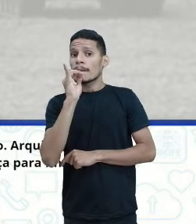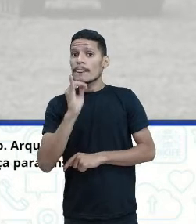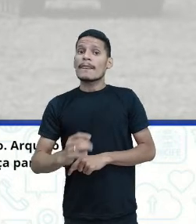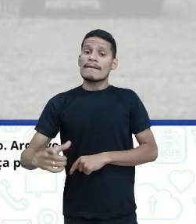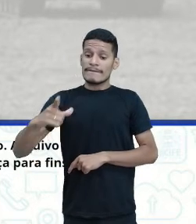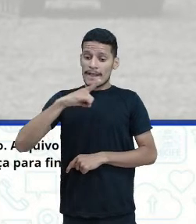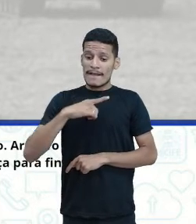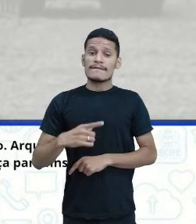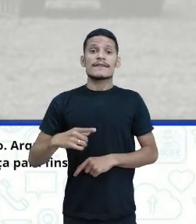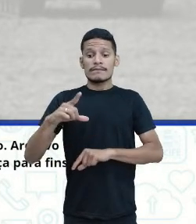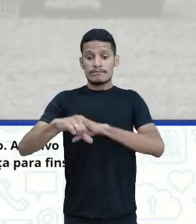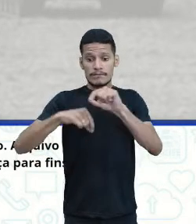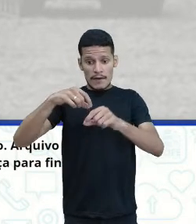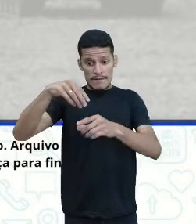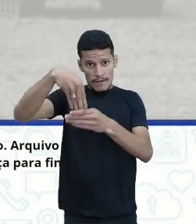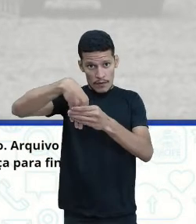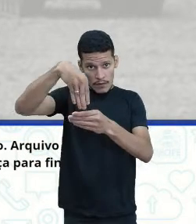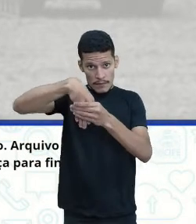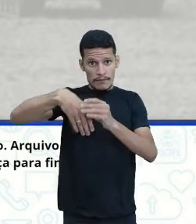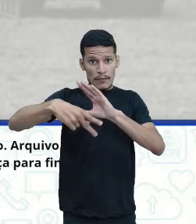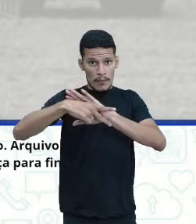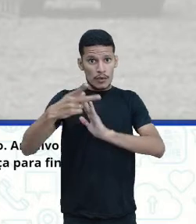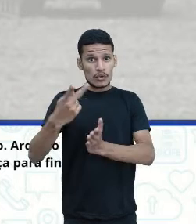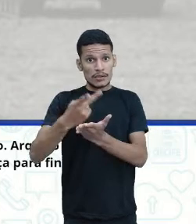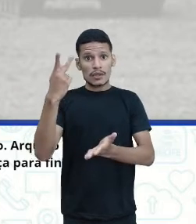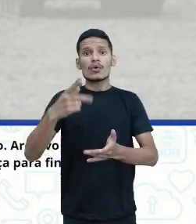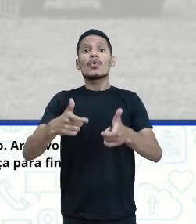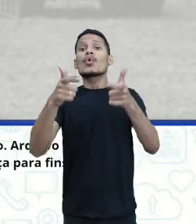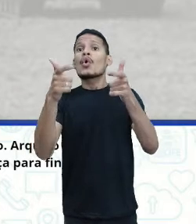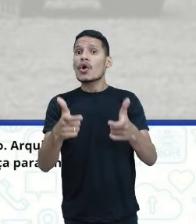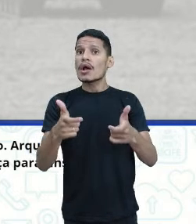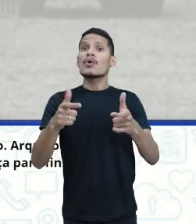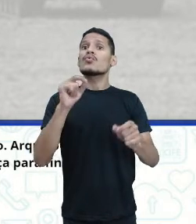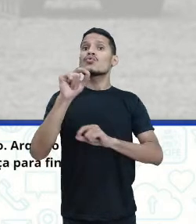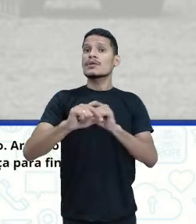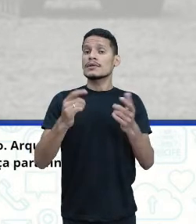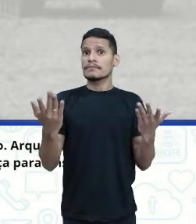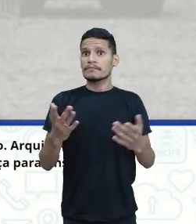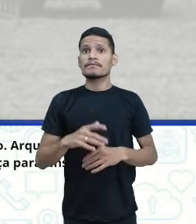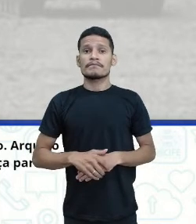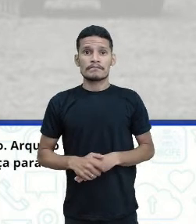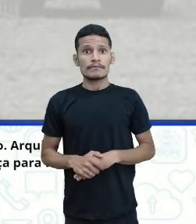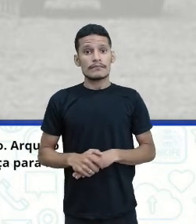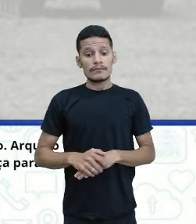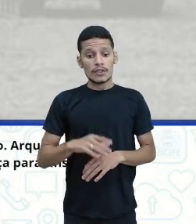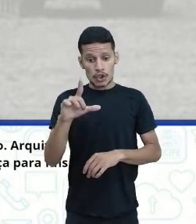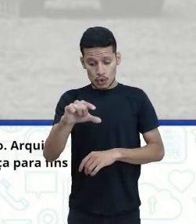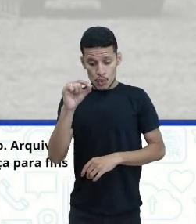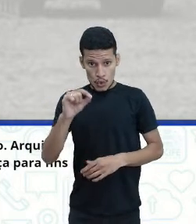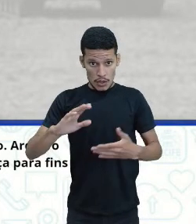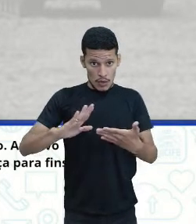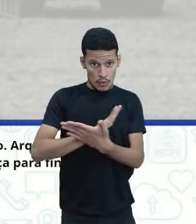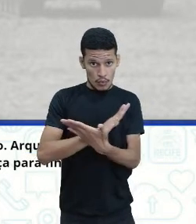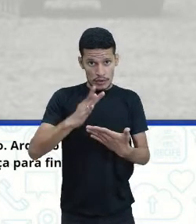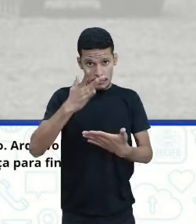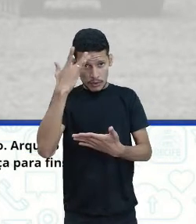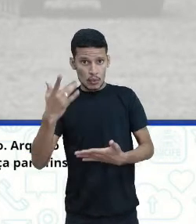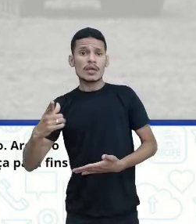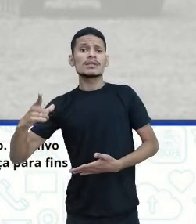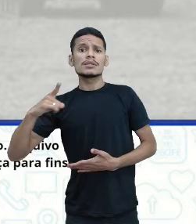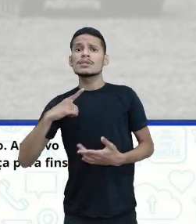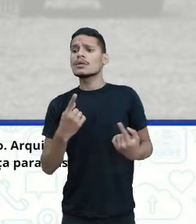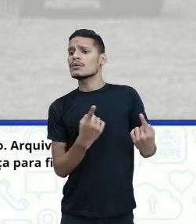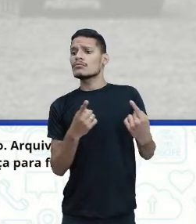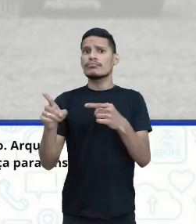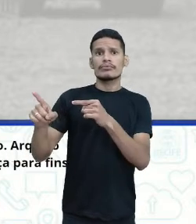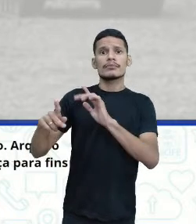de uma eleição que aconteceu, né, essa eleição a nível local, né, ela elegeu muita gente que tinha oposição